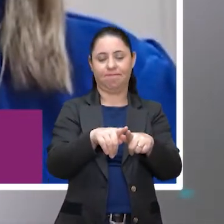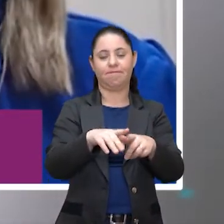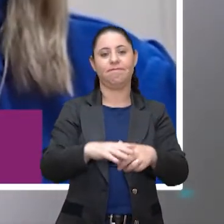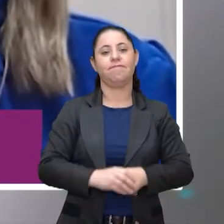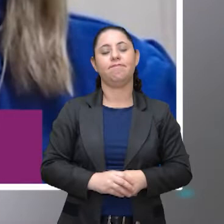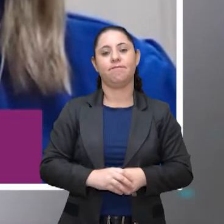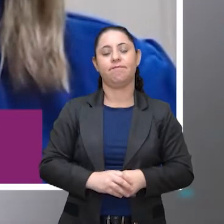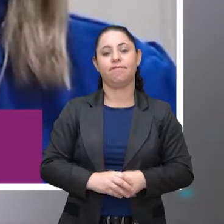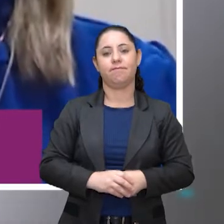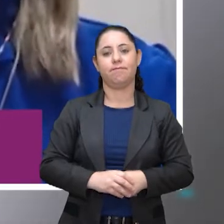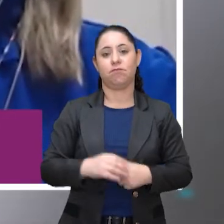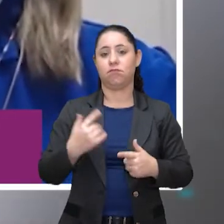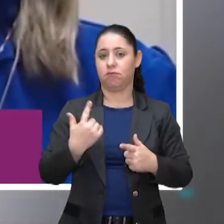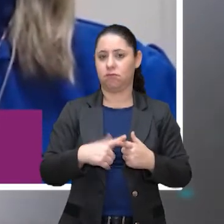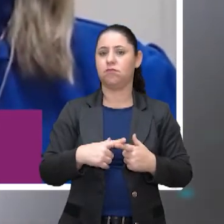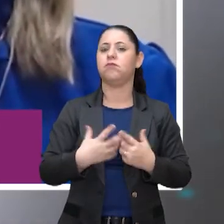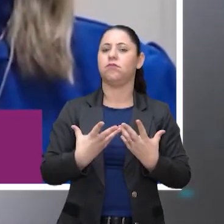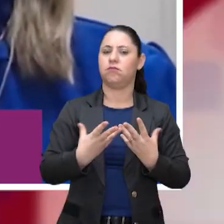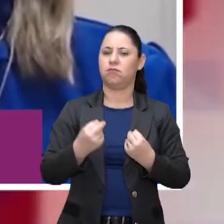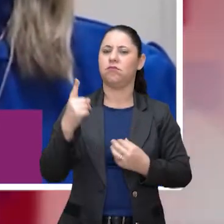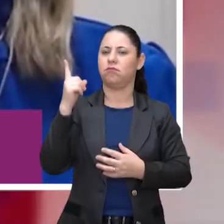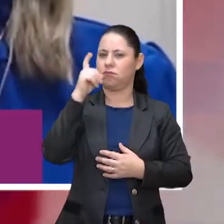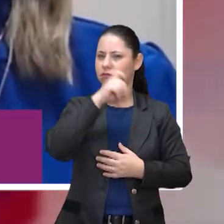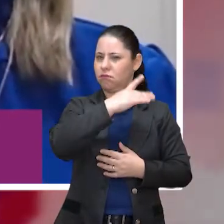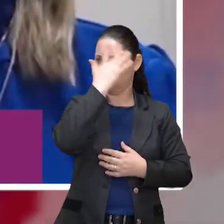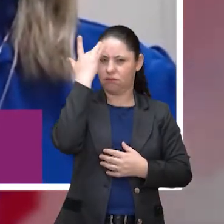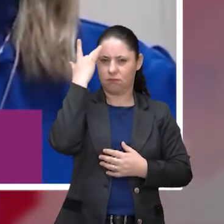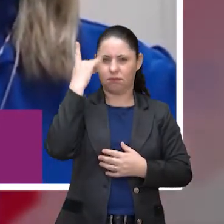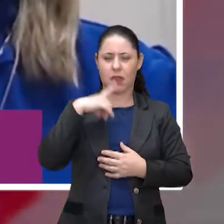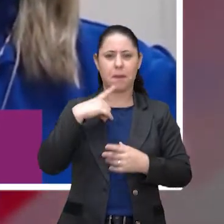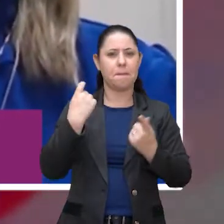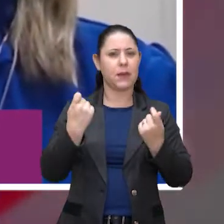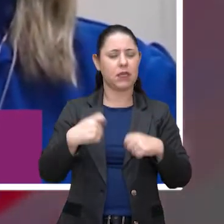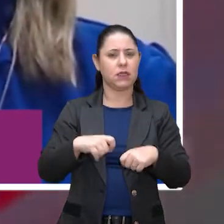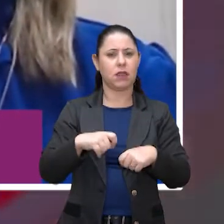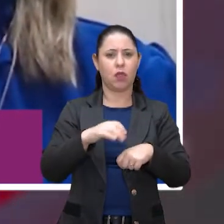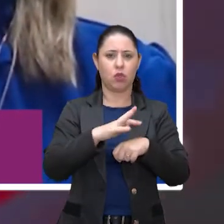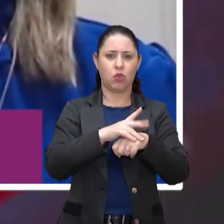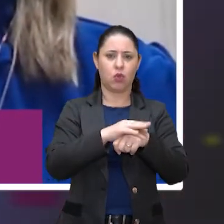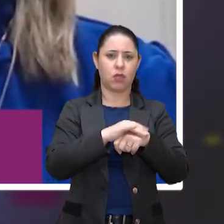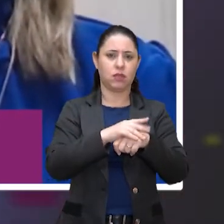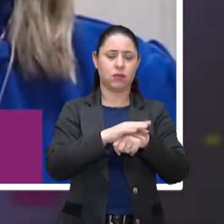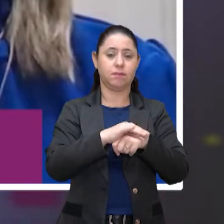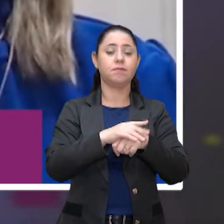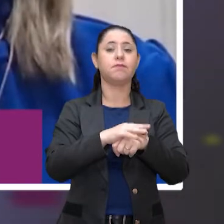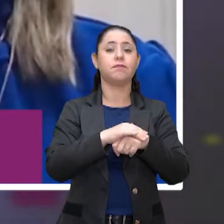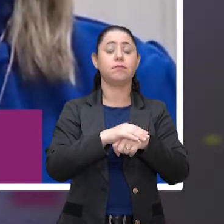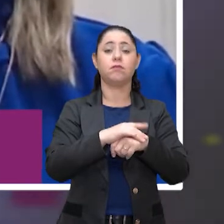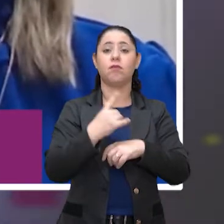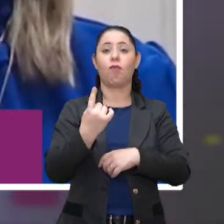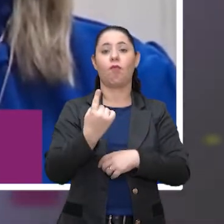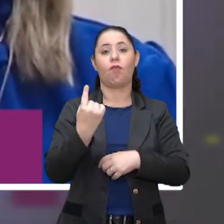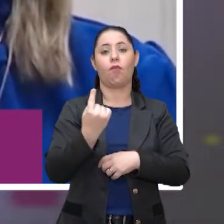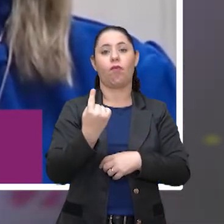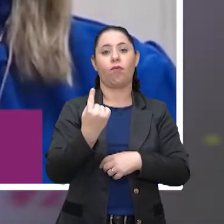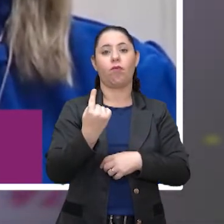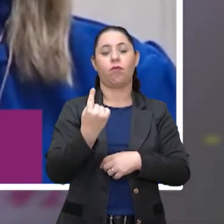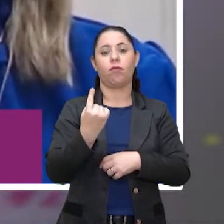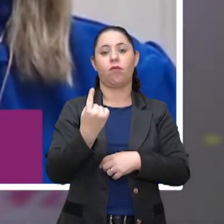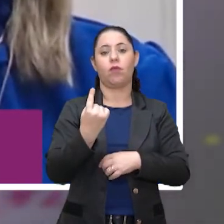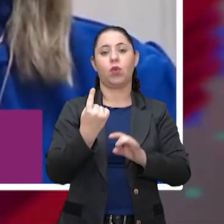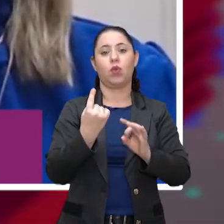Porque é muito difícil uma pessoa ter que passar por uma doença sozinho.